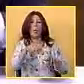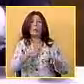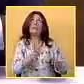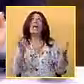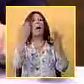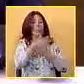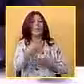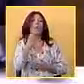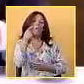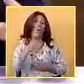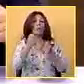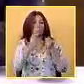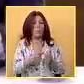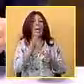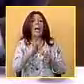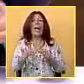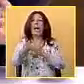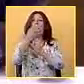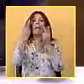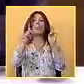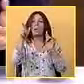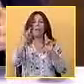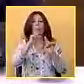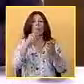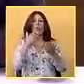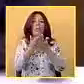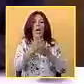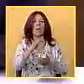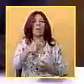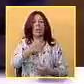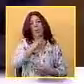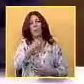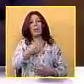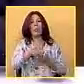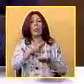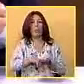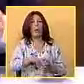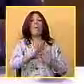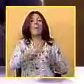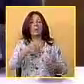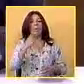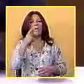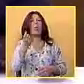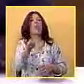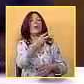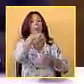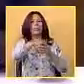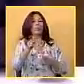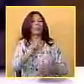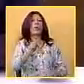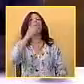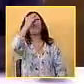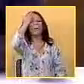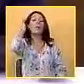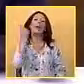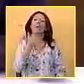aquilo que eu volto a insistir, a democracia permitiu que nós não fôssemos eleitos. Agora vamos ver quantos é que não votaram também. E isso é